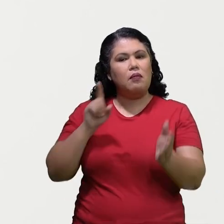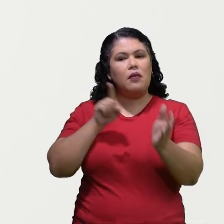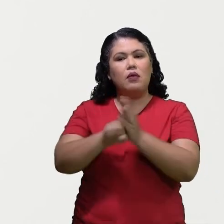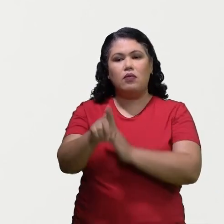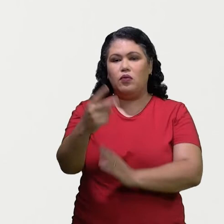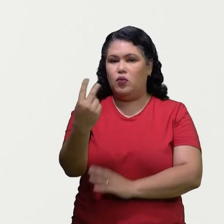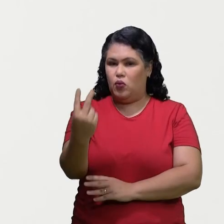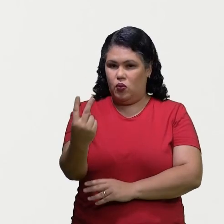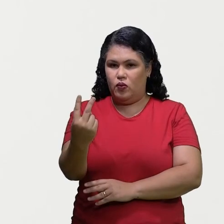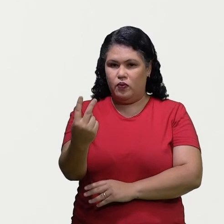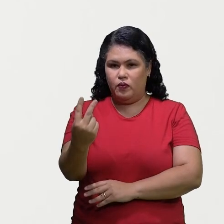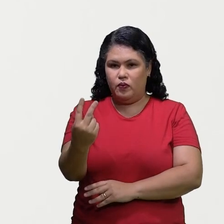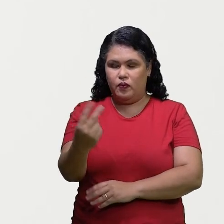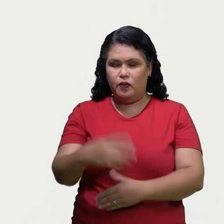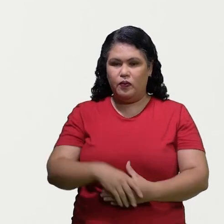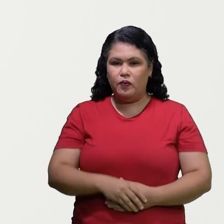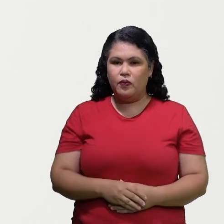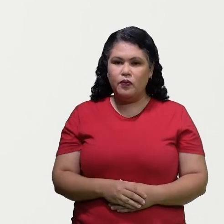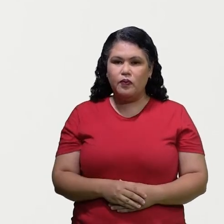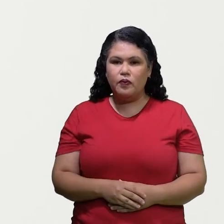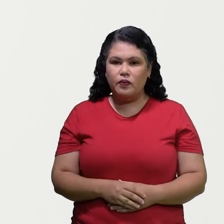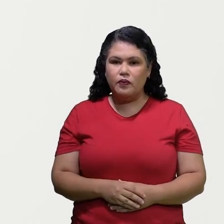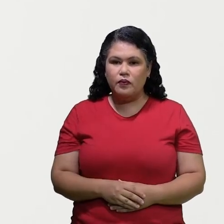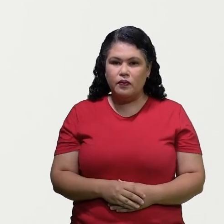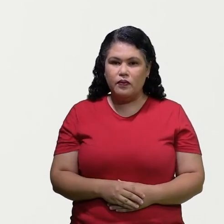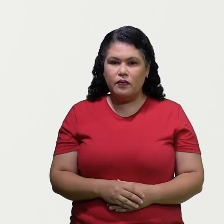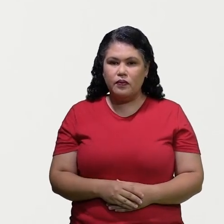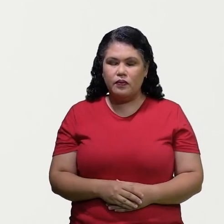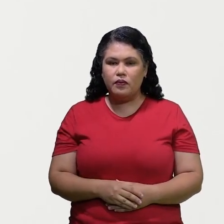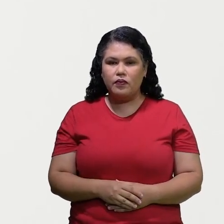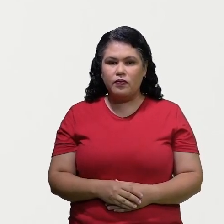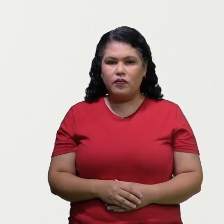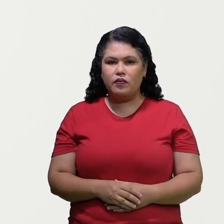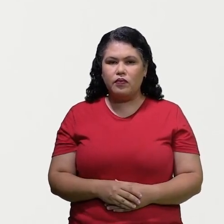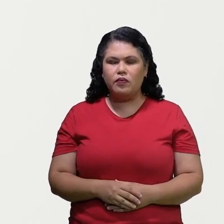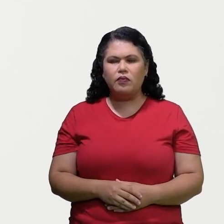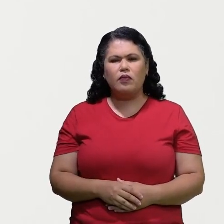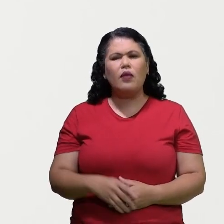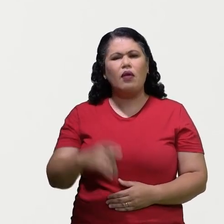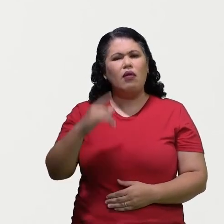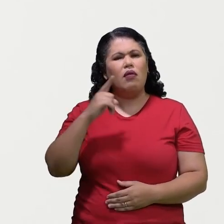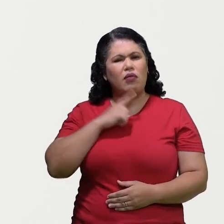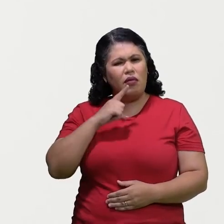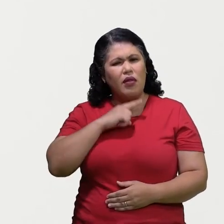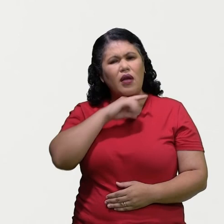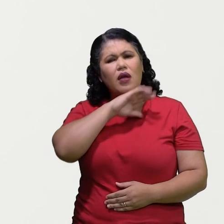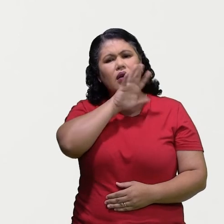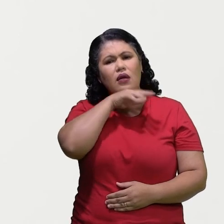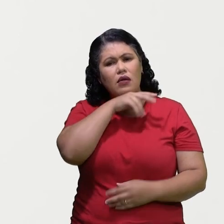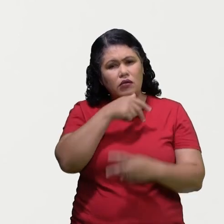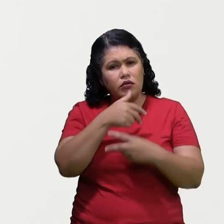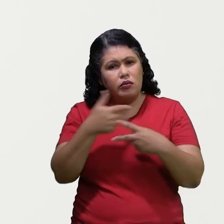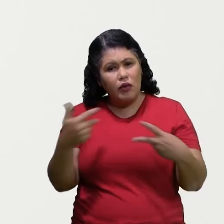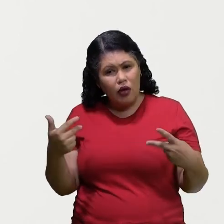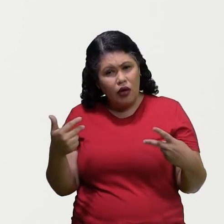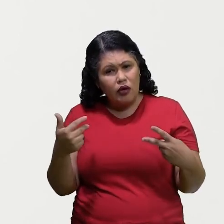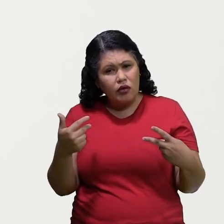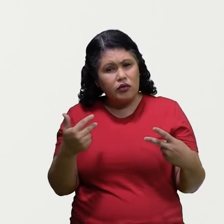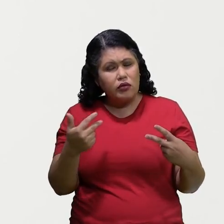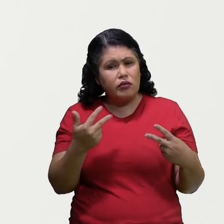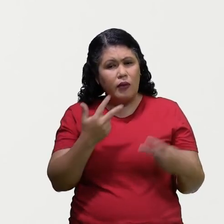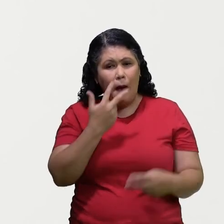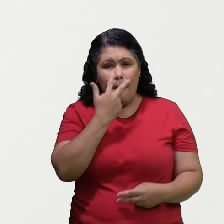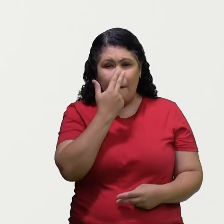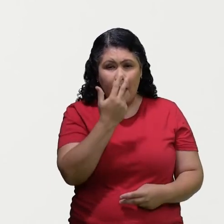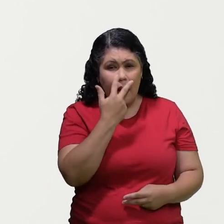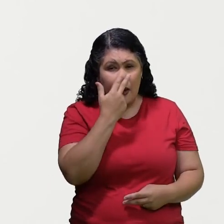questão. Nossa segunda questão. Exemplo, existem animais que possuem algumas semelhanças e eu pedi